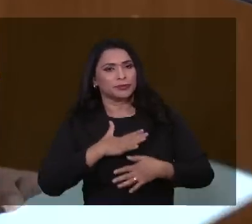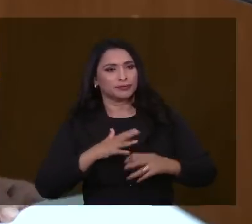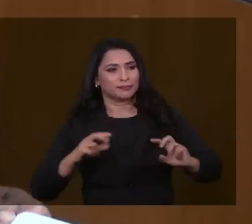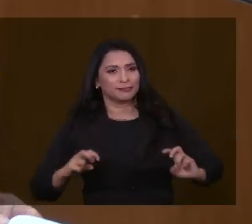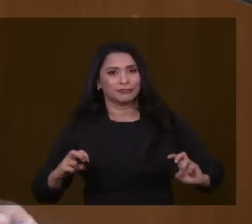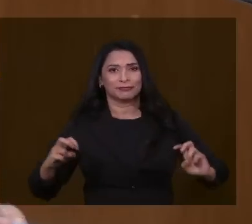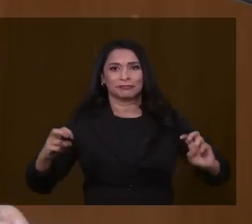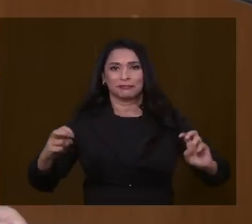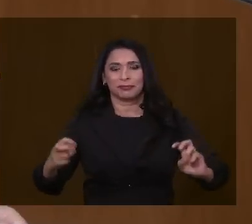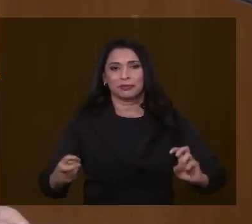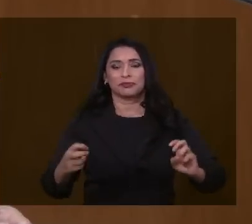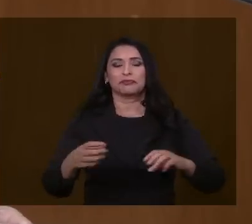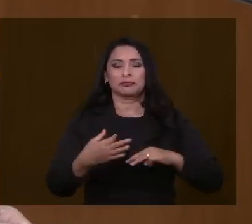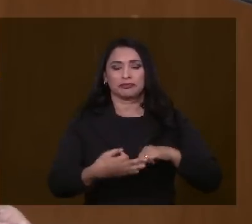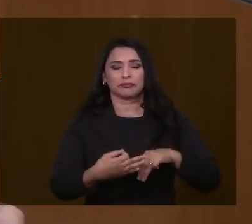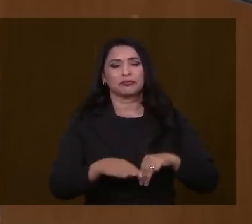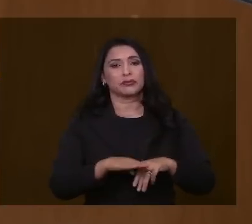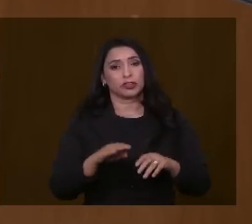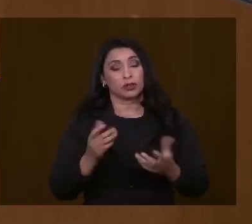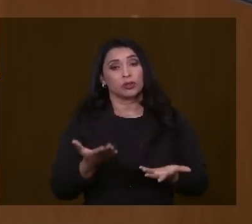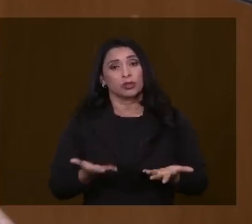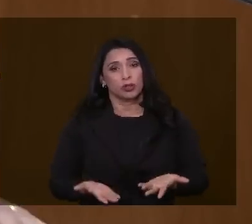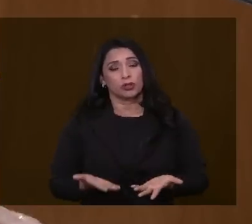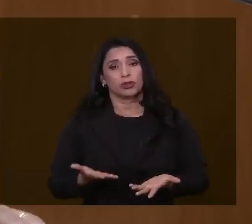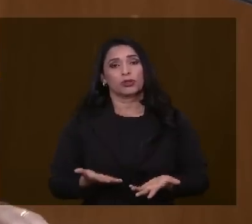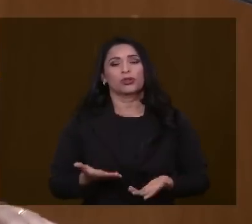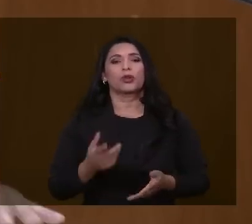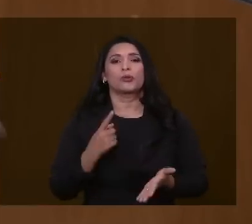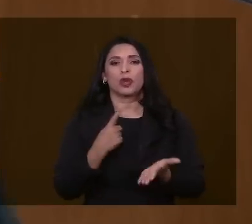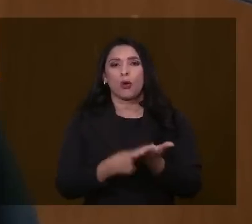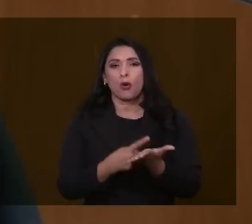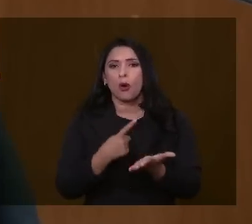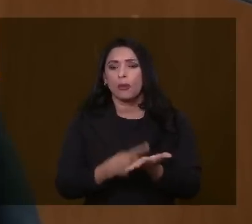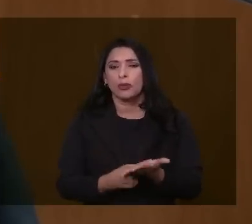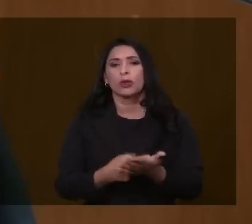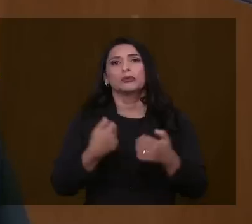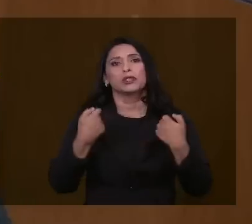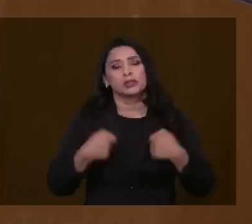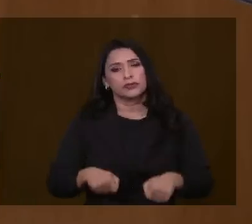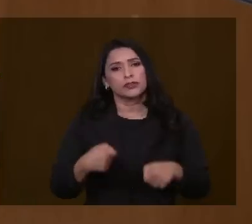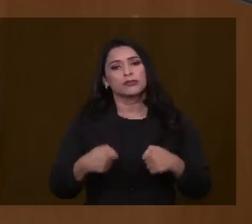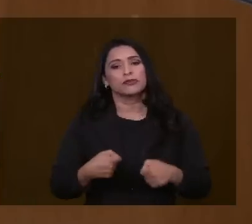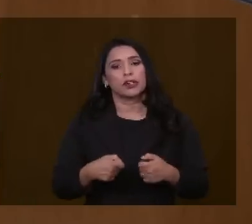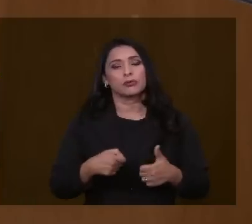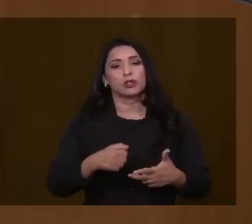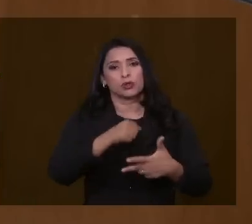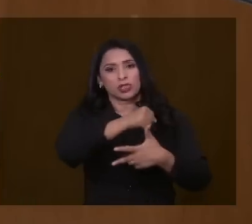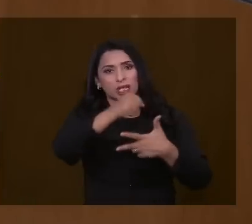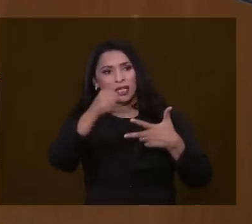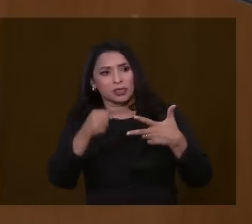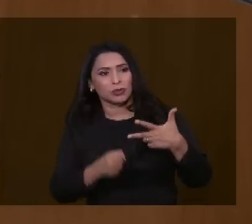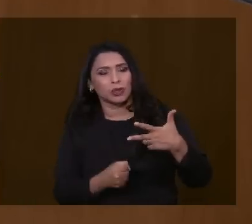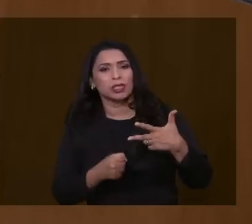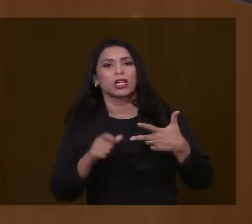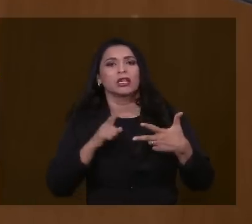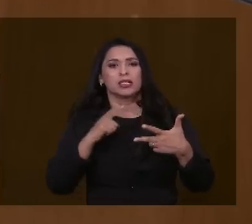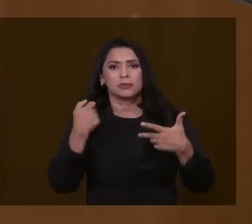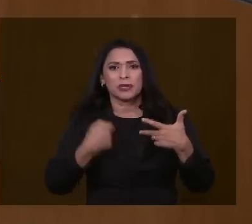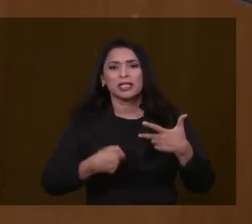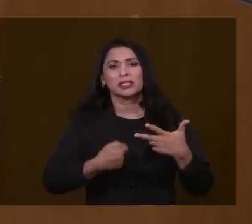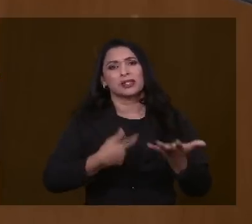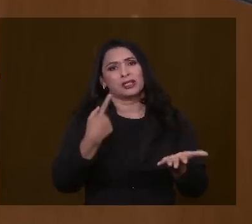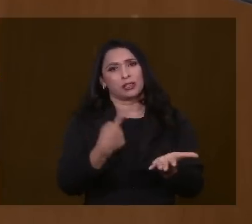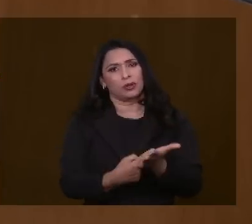porque vivemos um tempo que requer compromisso inequívoco dos três poderes republicanos em favor